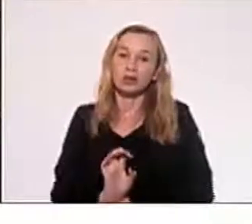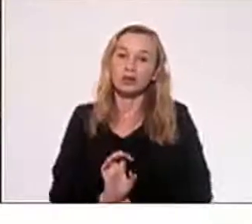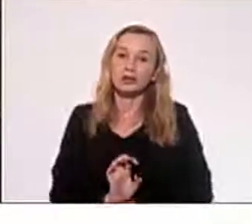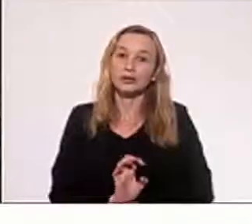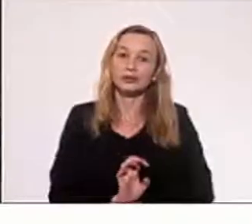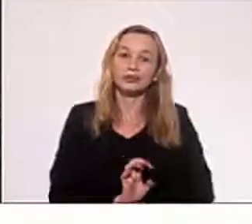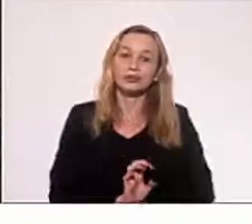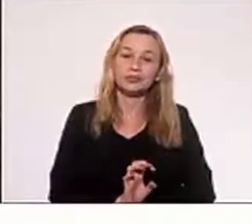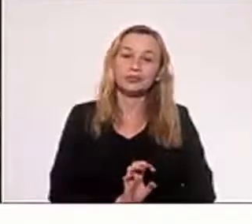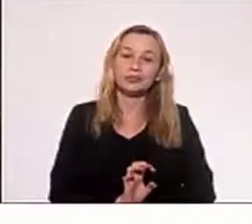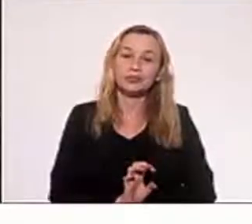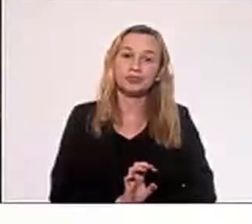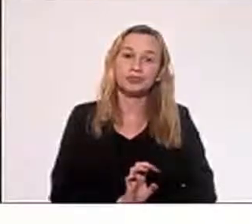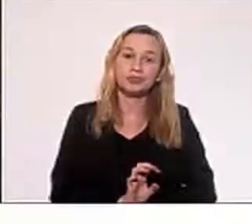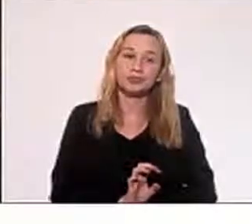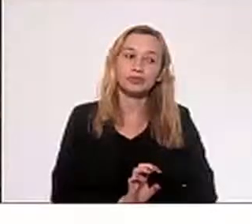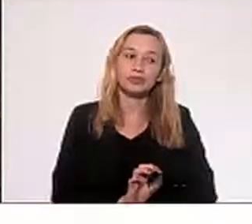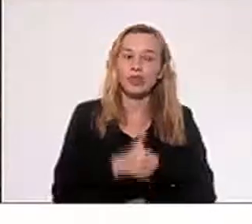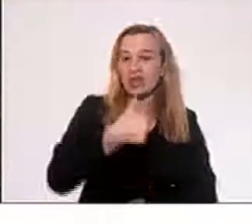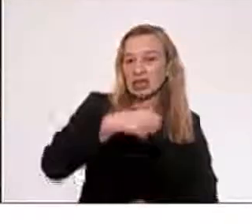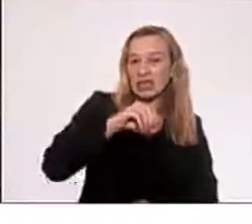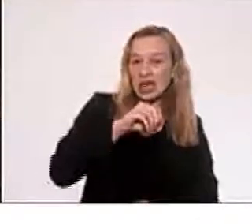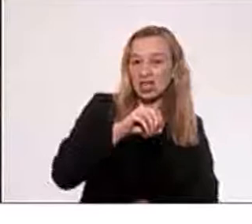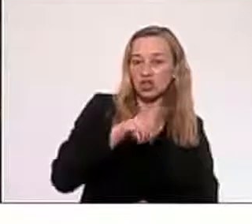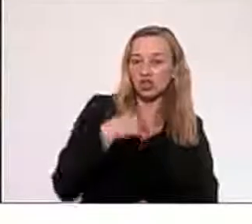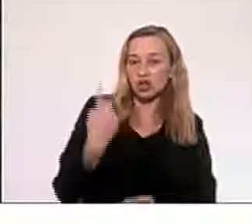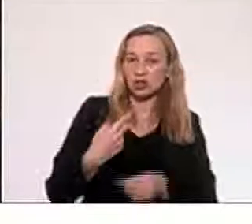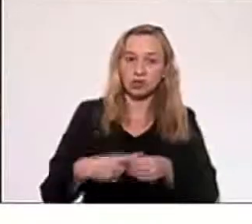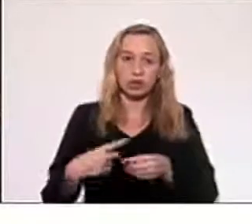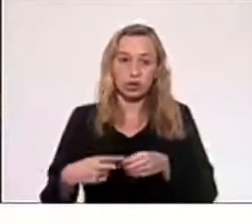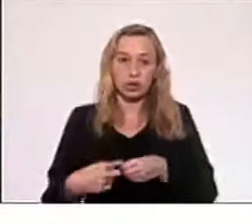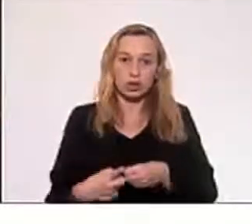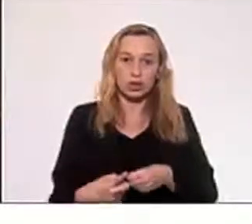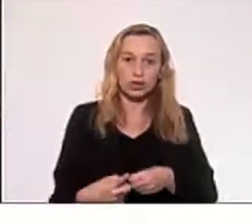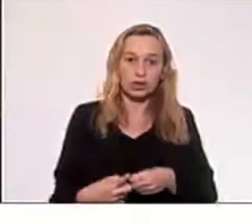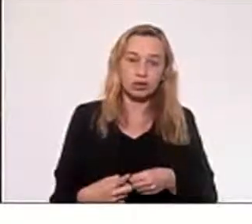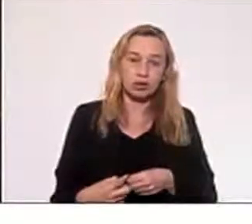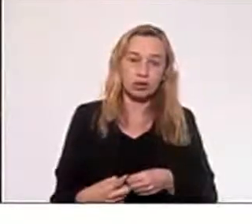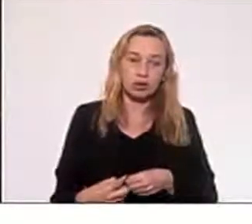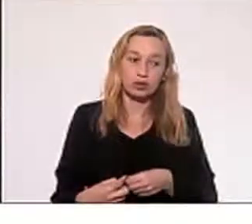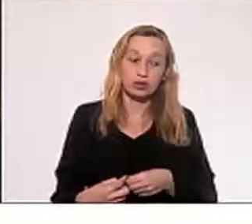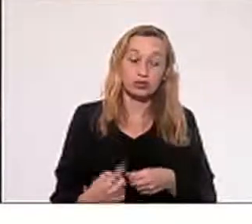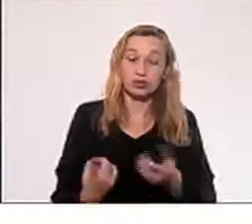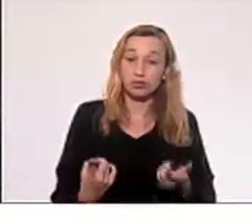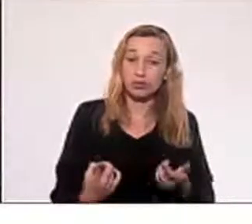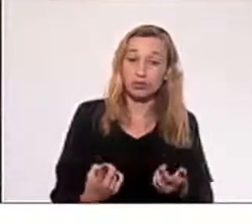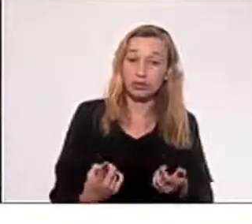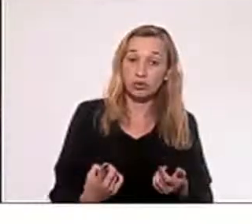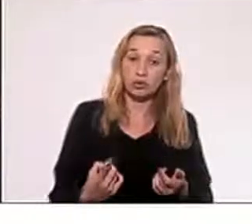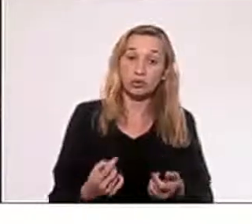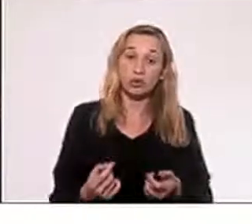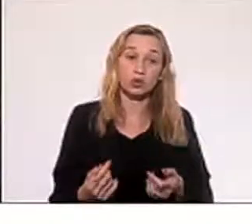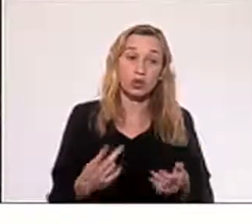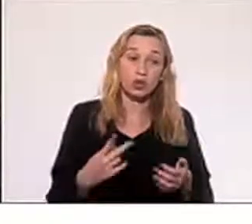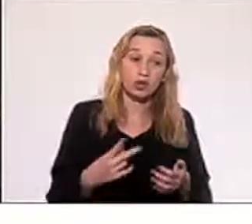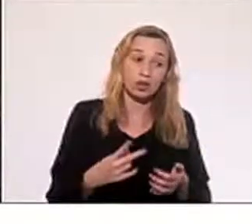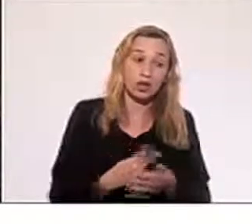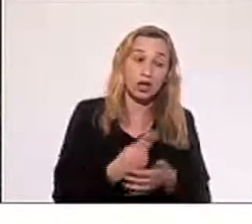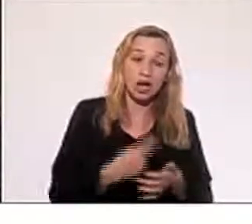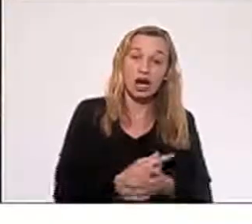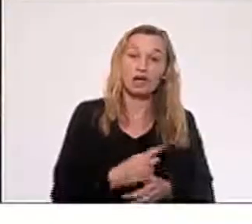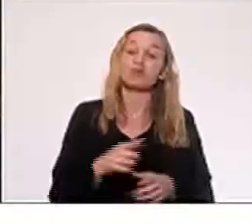que envolvam apenas 10 dos nossos municípios, depondo negativamente, por exemplo, na nossa